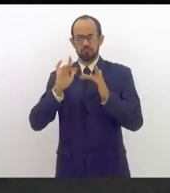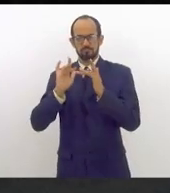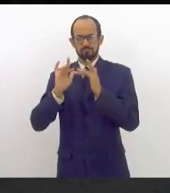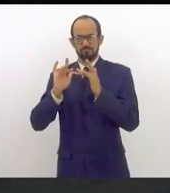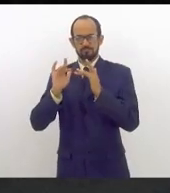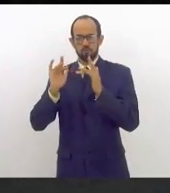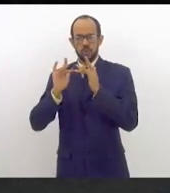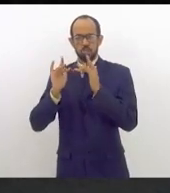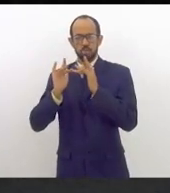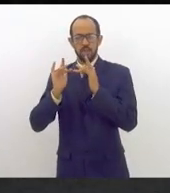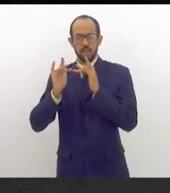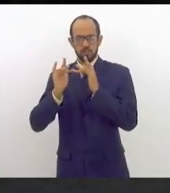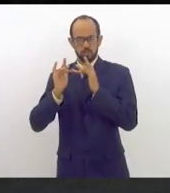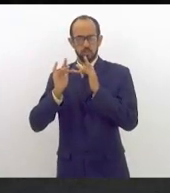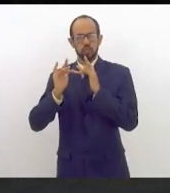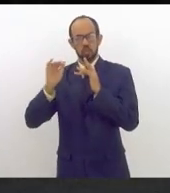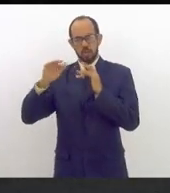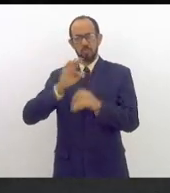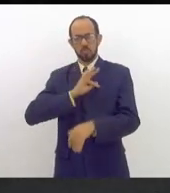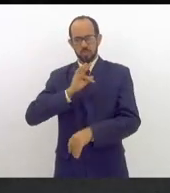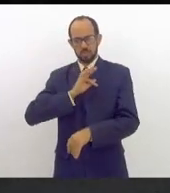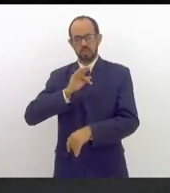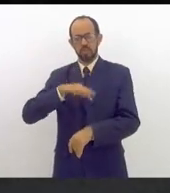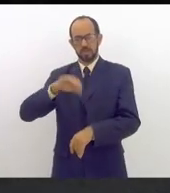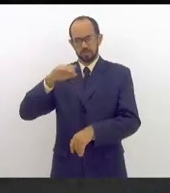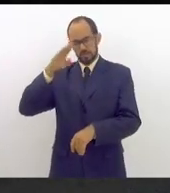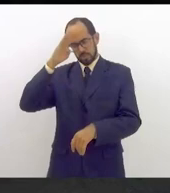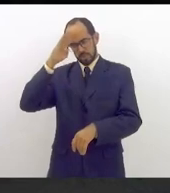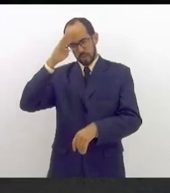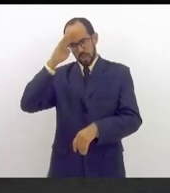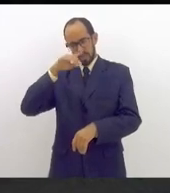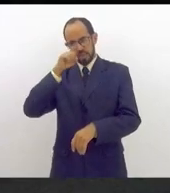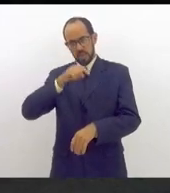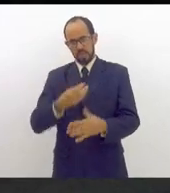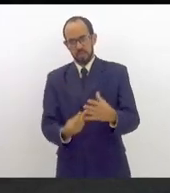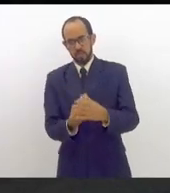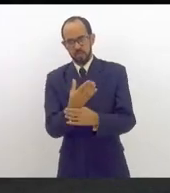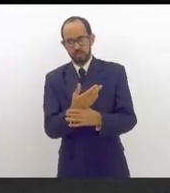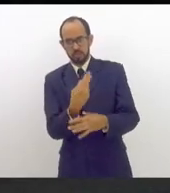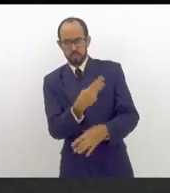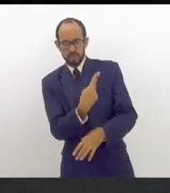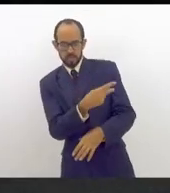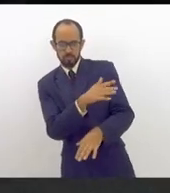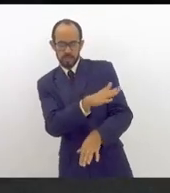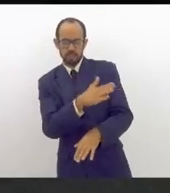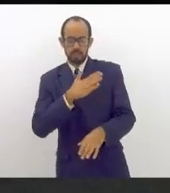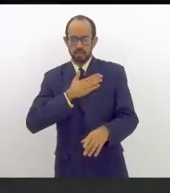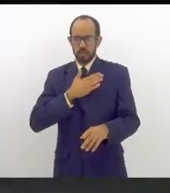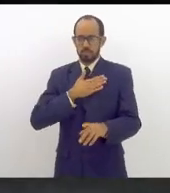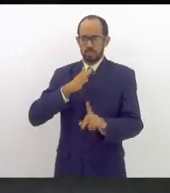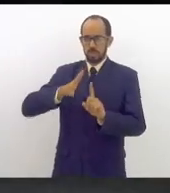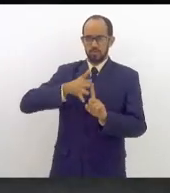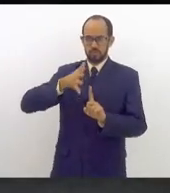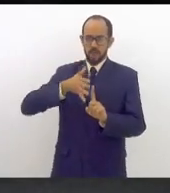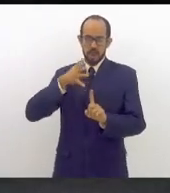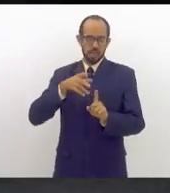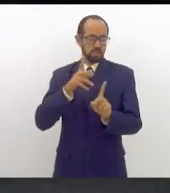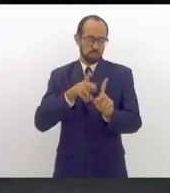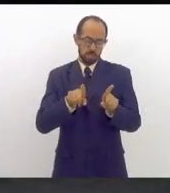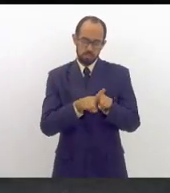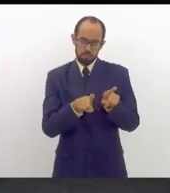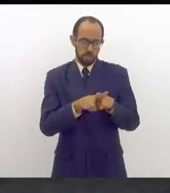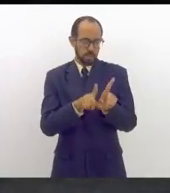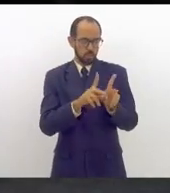Polícia Militar, é da sua origem profissional, e a minha fala vai no mesmo sentido, deputado Coronel Jairo,